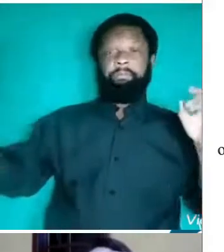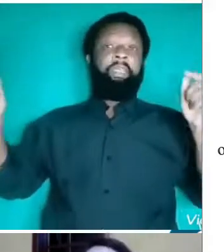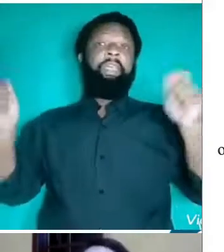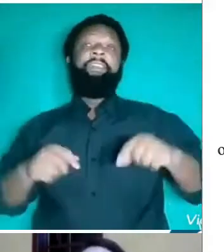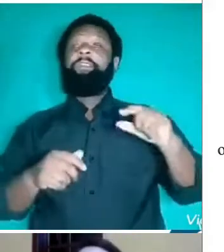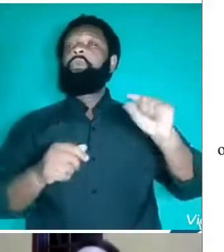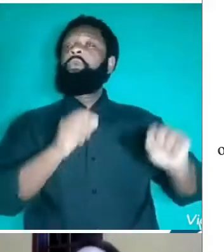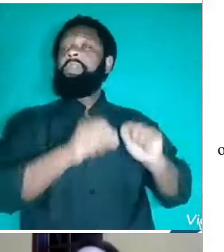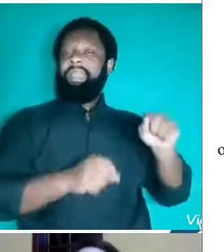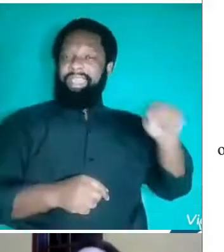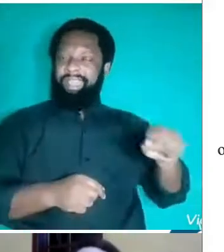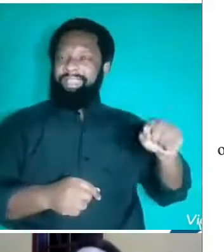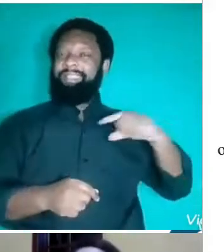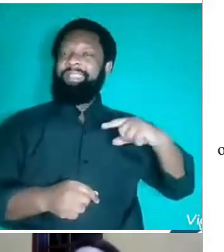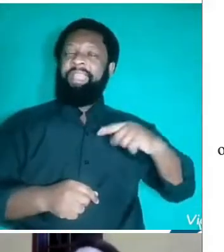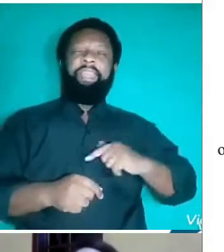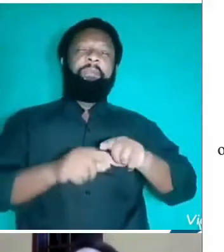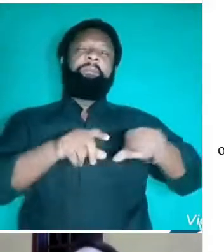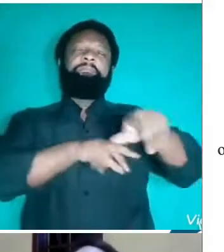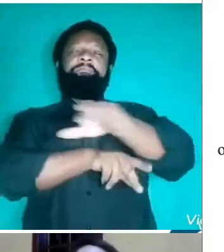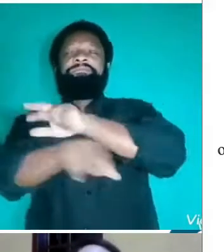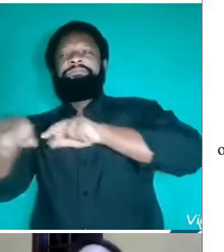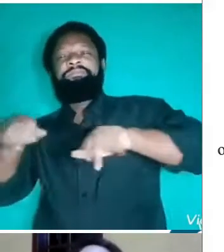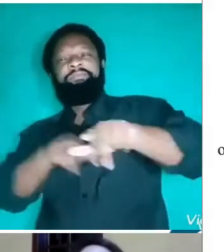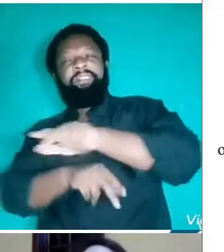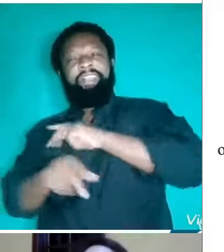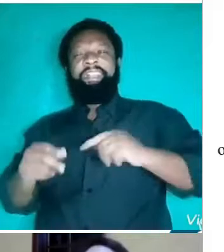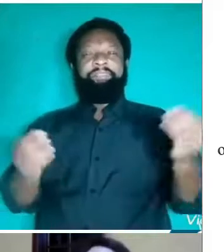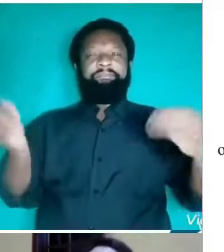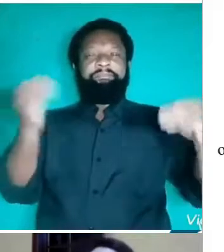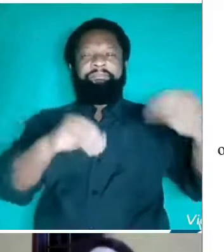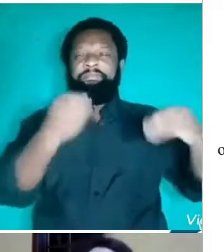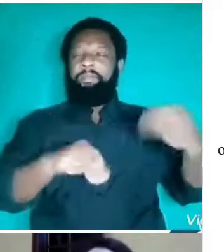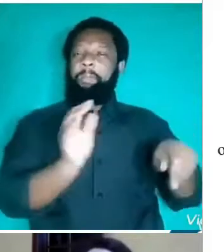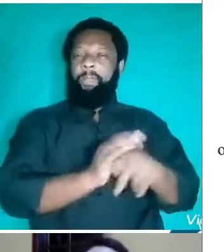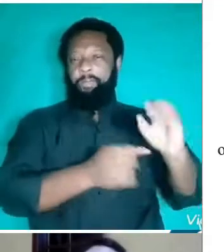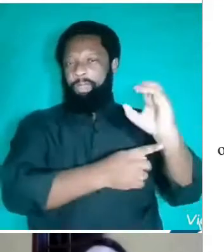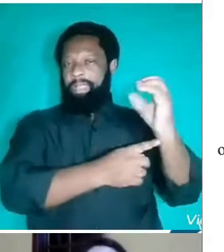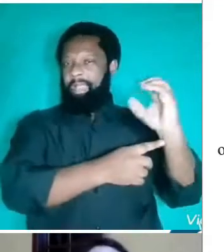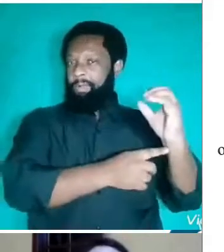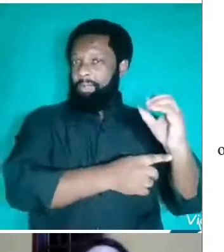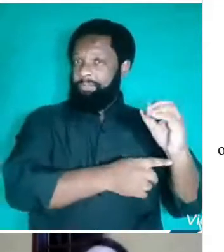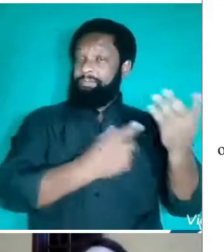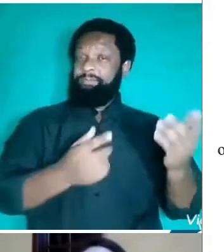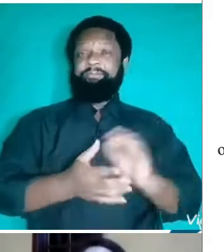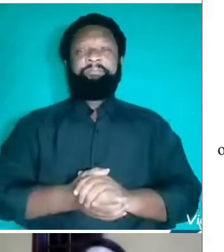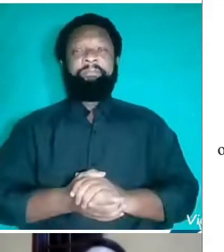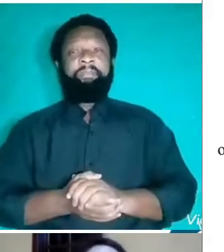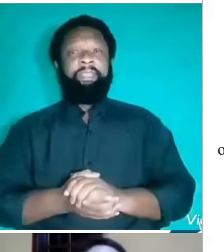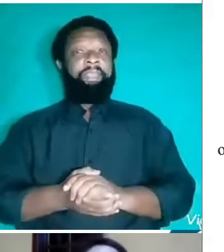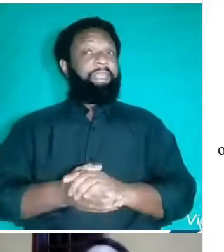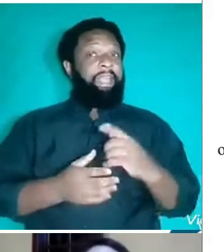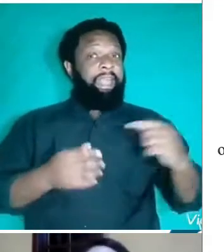complexas, Isso faz com que haja uma diversidade muito grande de compostos de carbono, desses compostos